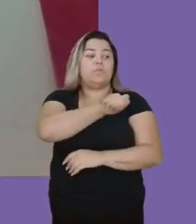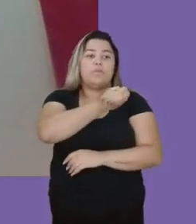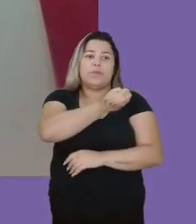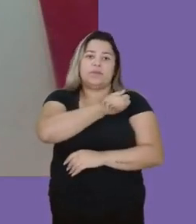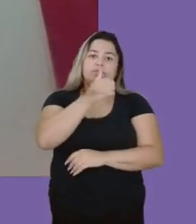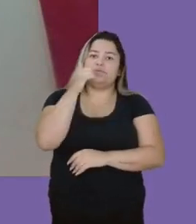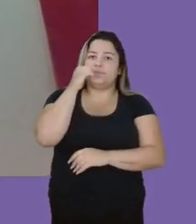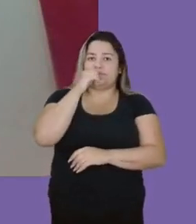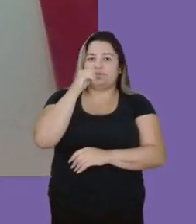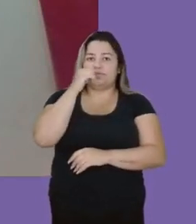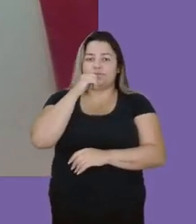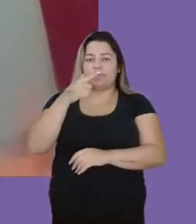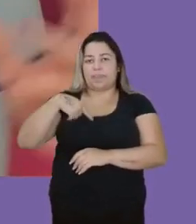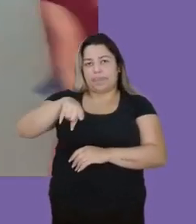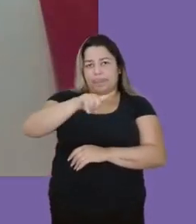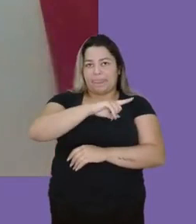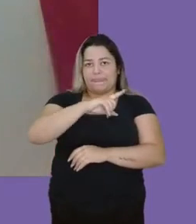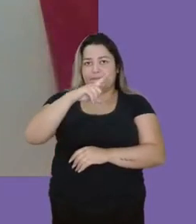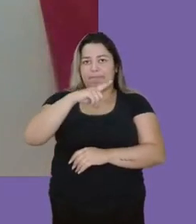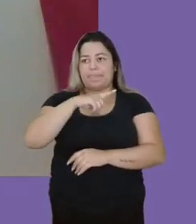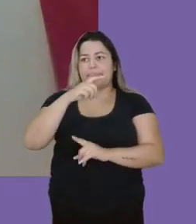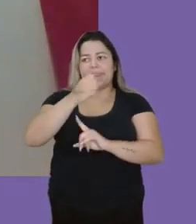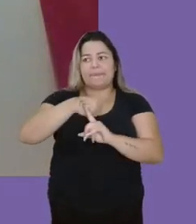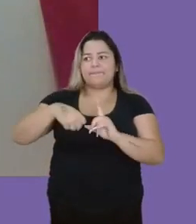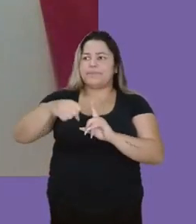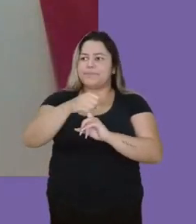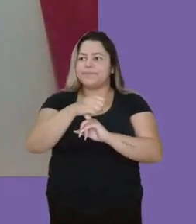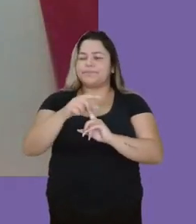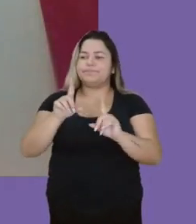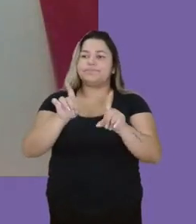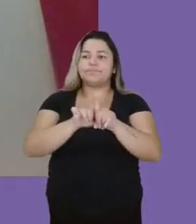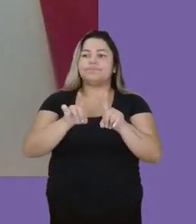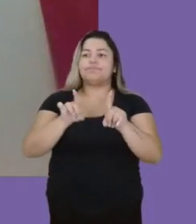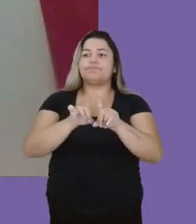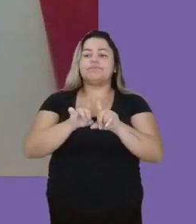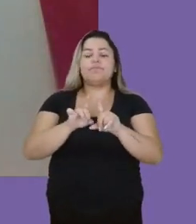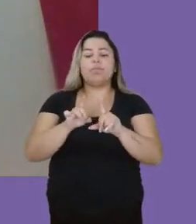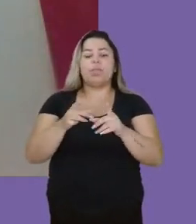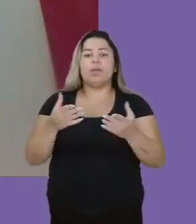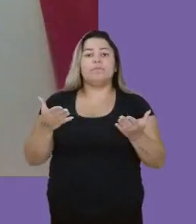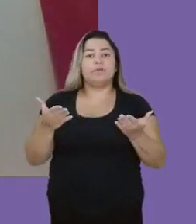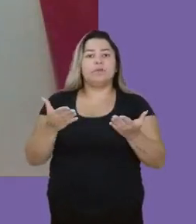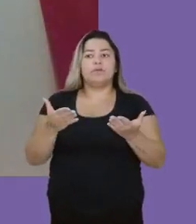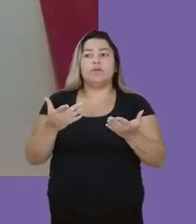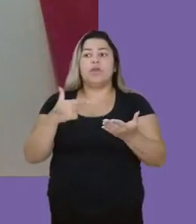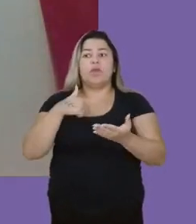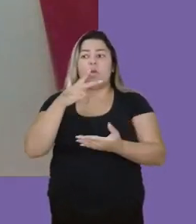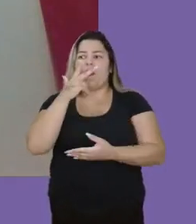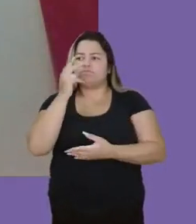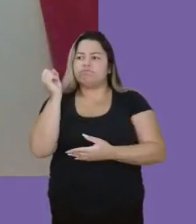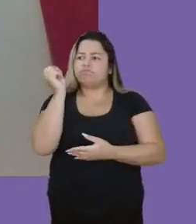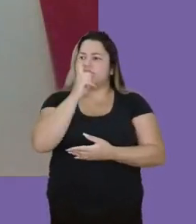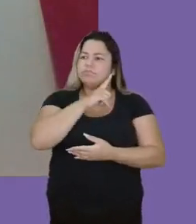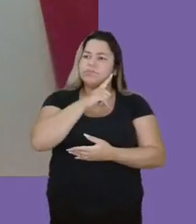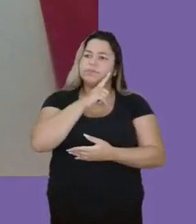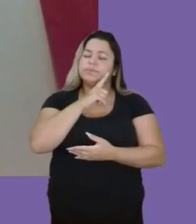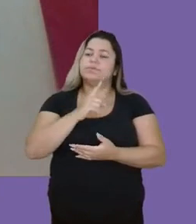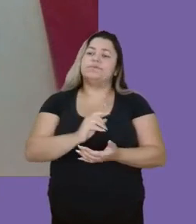que a gente tem na sociedade nos espaços de poder. E aí, nesse primeiro momento, acho muito difícil a